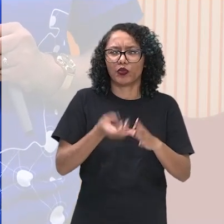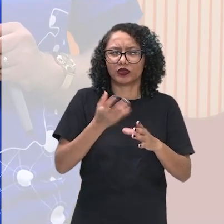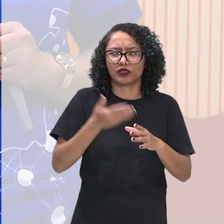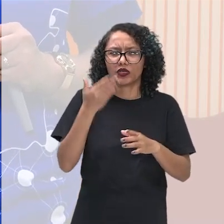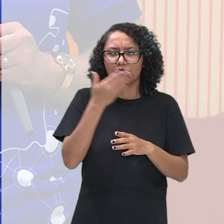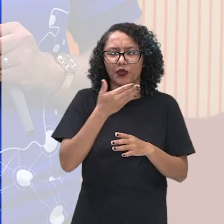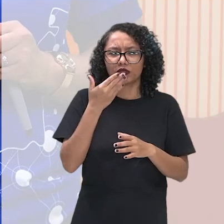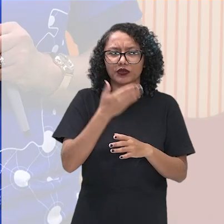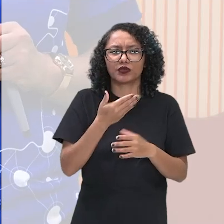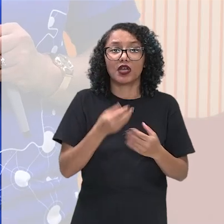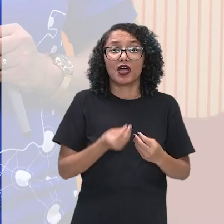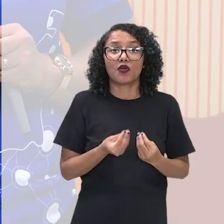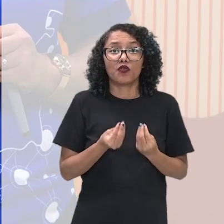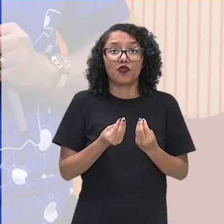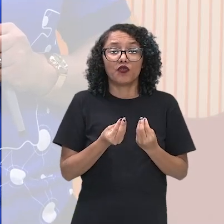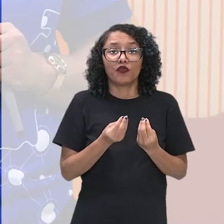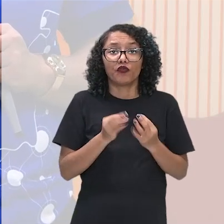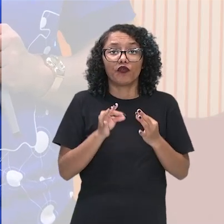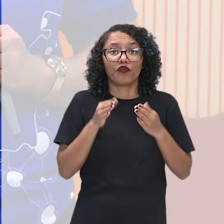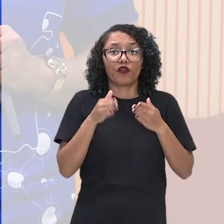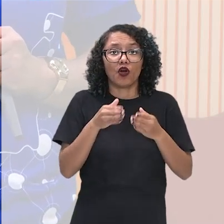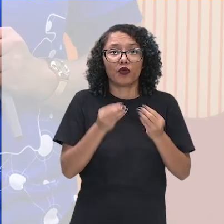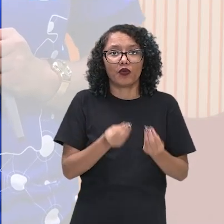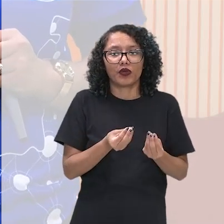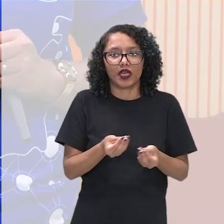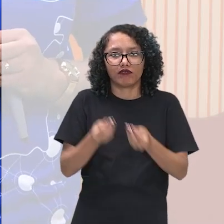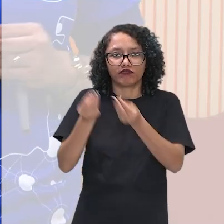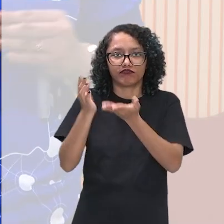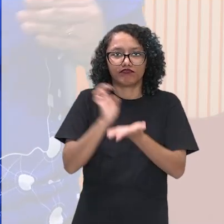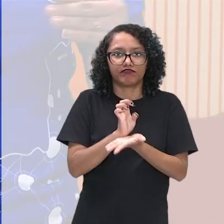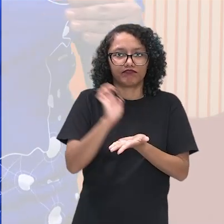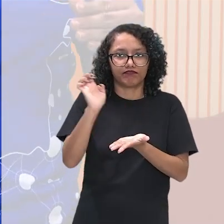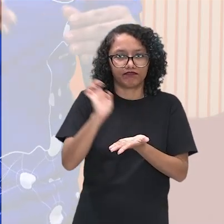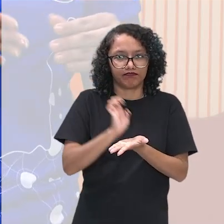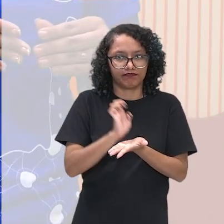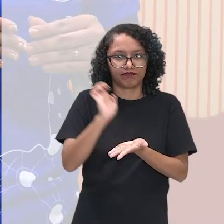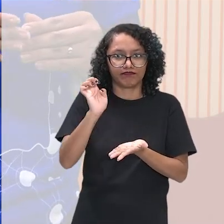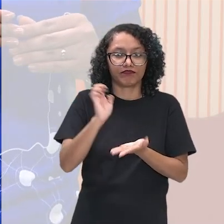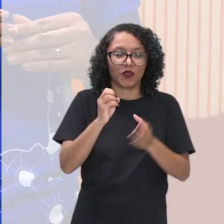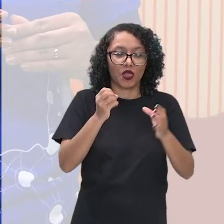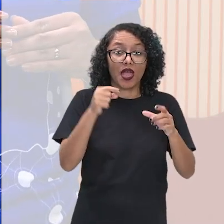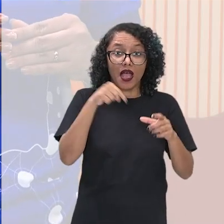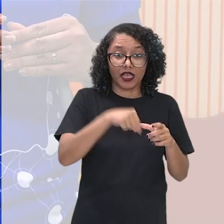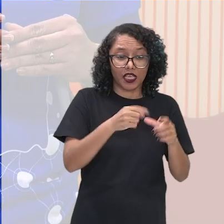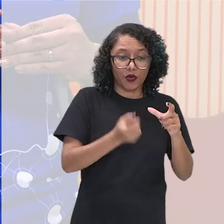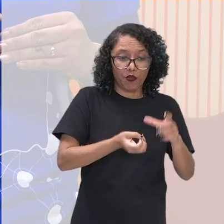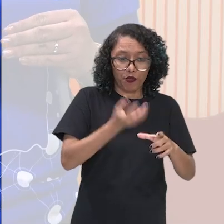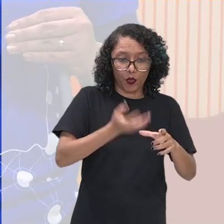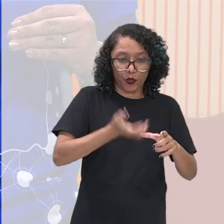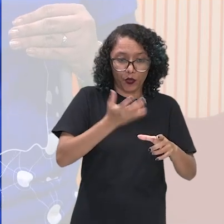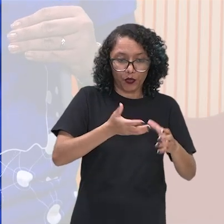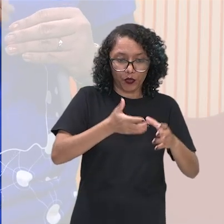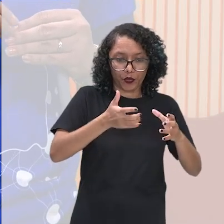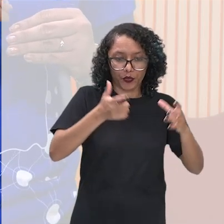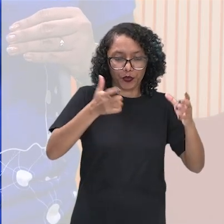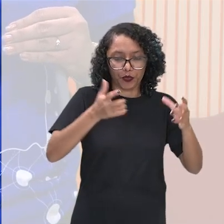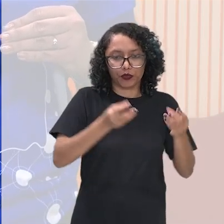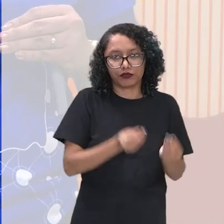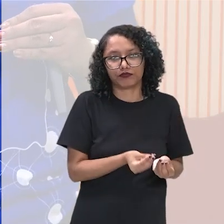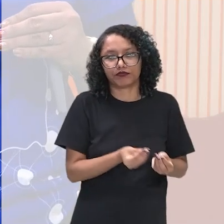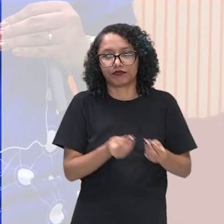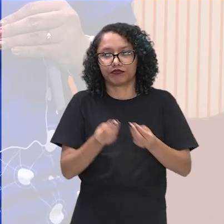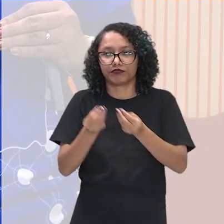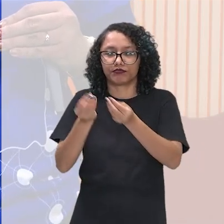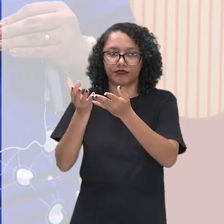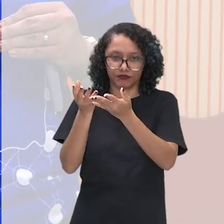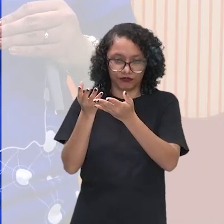mercado externo, ou seja, para a exportação. Eles produziam, esse produto ele era transportado